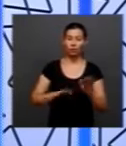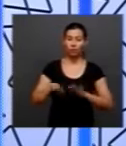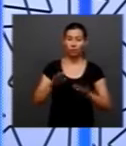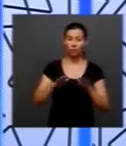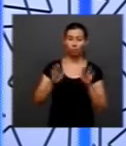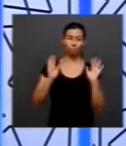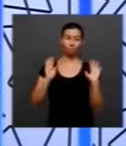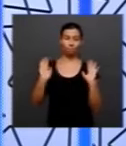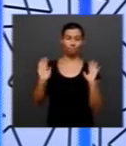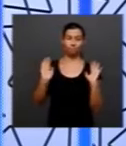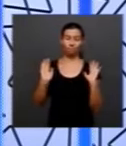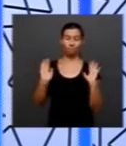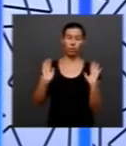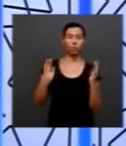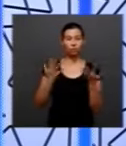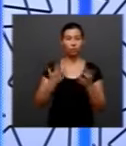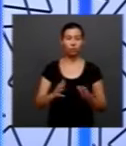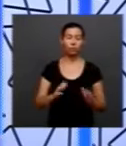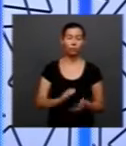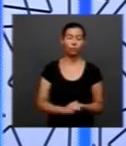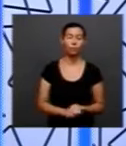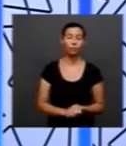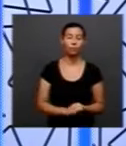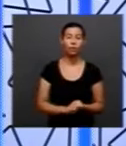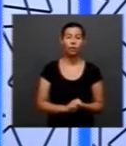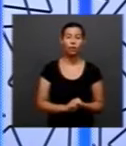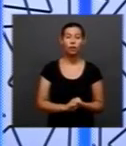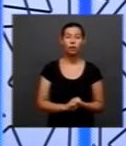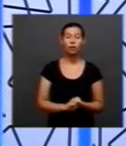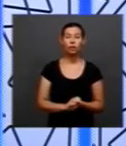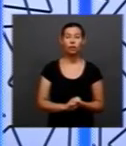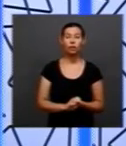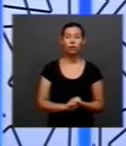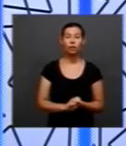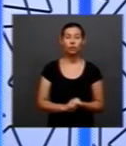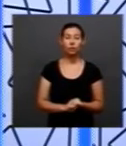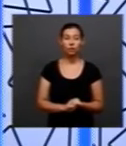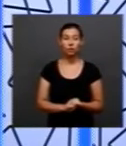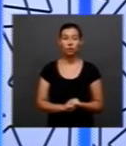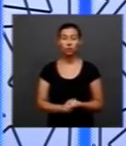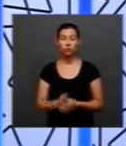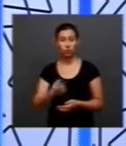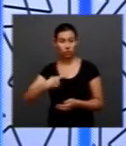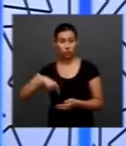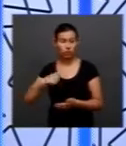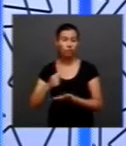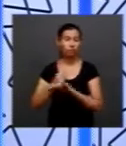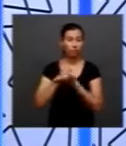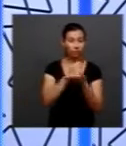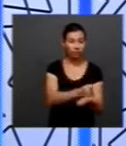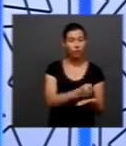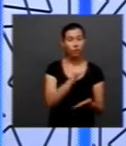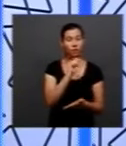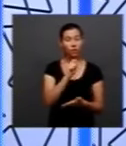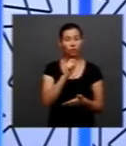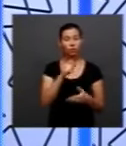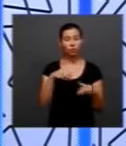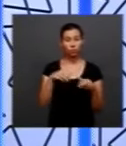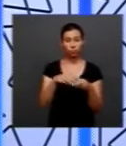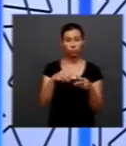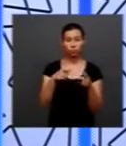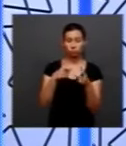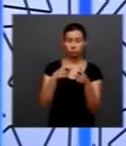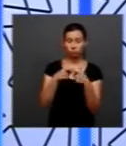trazer esse debate. Recentemente, gente trouxe isso no curso de medicina, enfrentamos uma série de enfrentamentos e hoje a gente